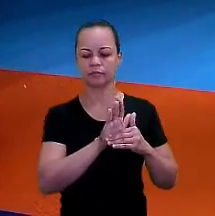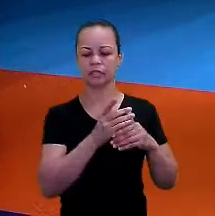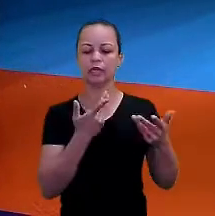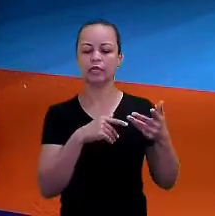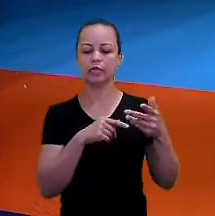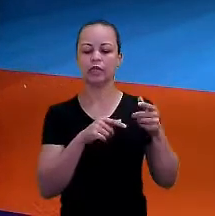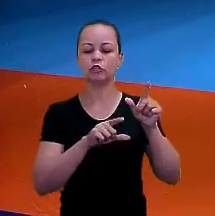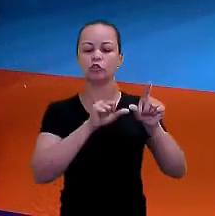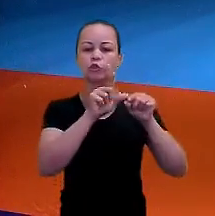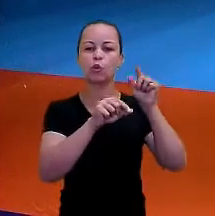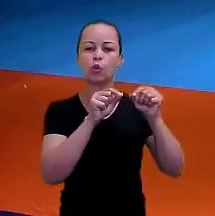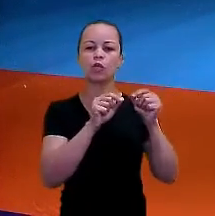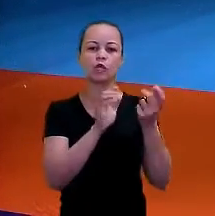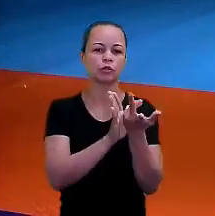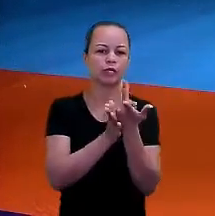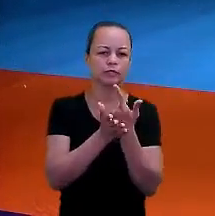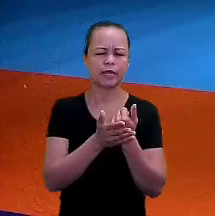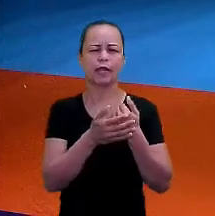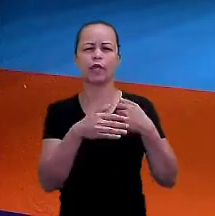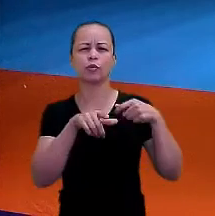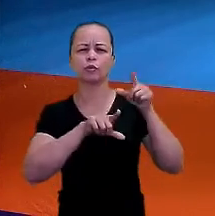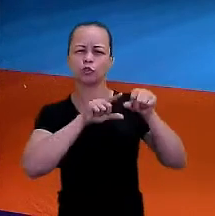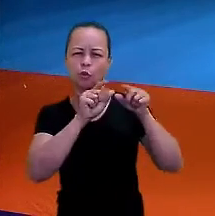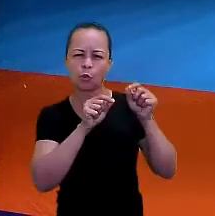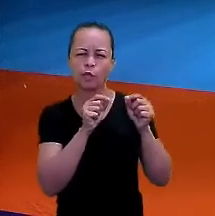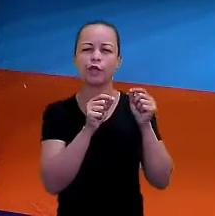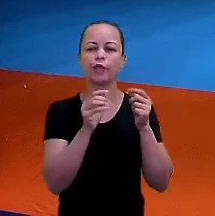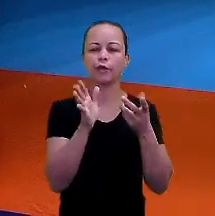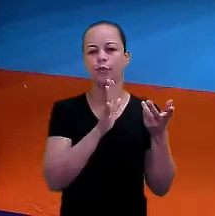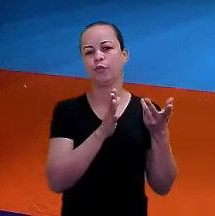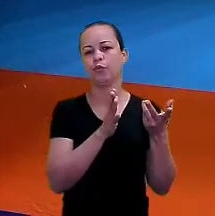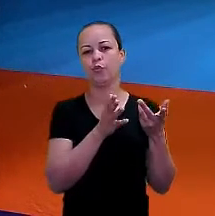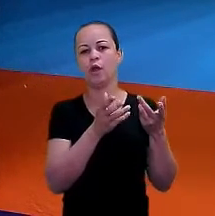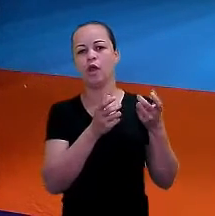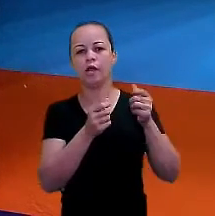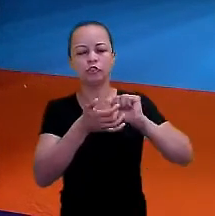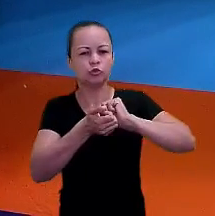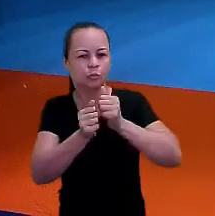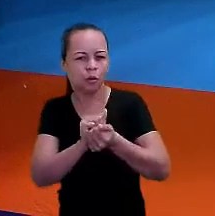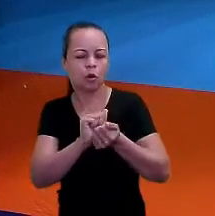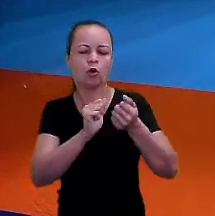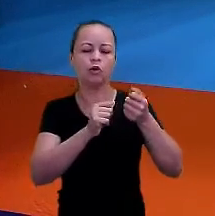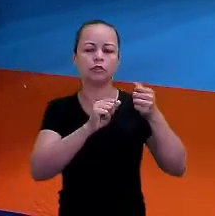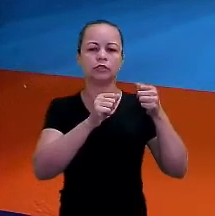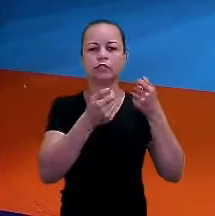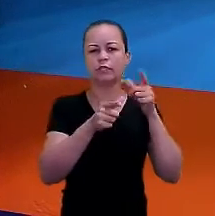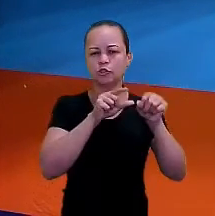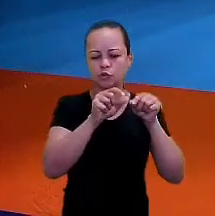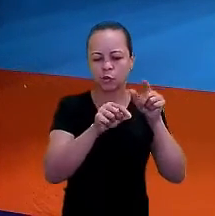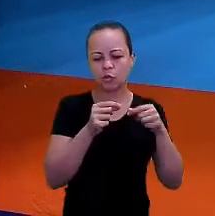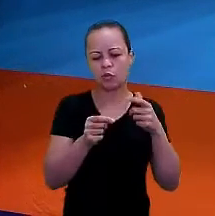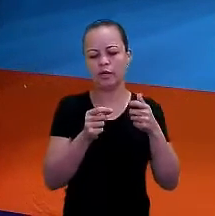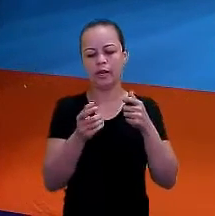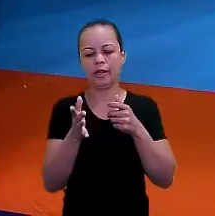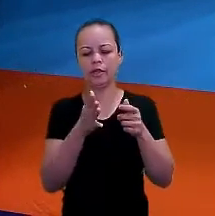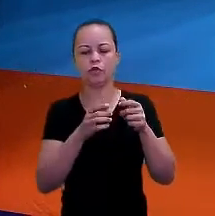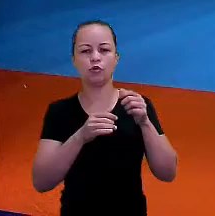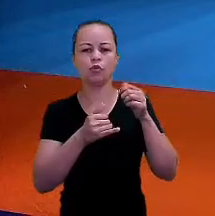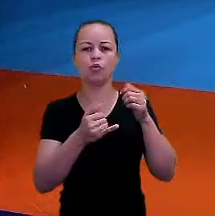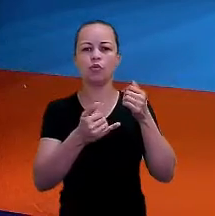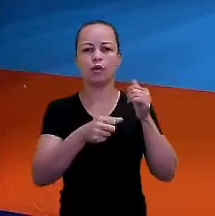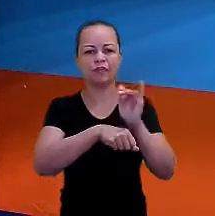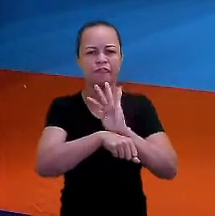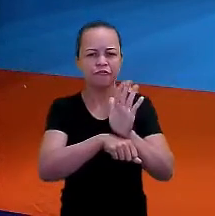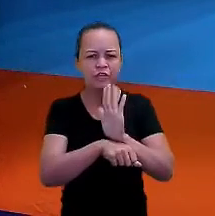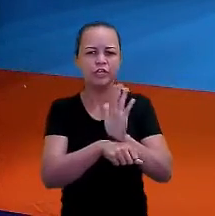tá aqui, quem escolheu esporte tá aqui, quem escolheu noticiário tá aqui, quem escolheu filme tá aqui.